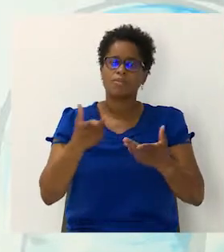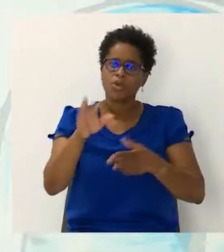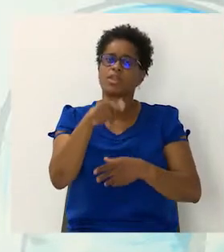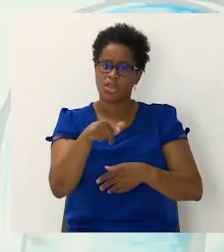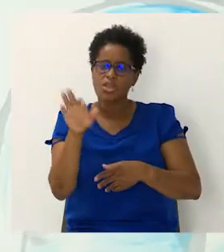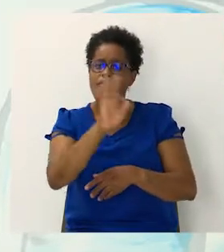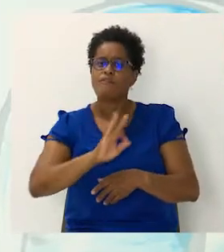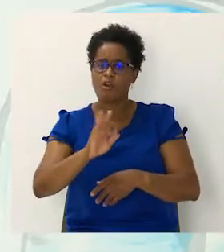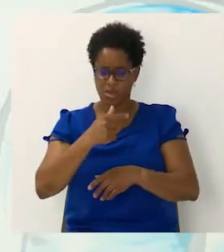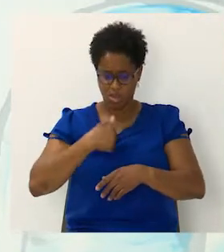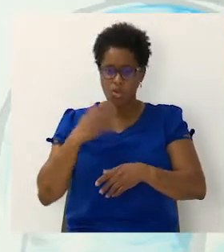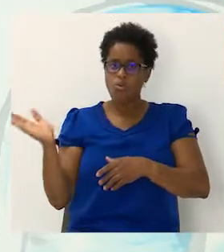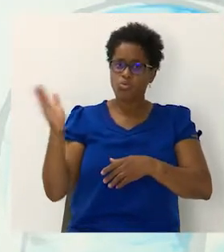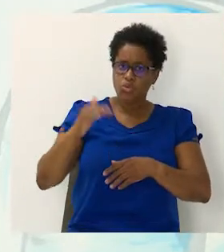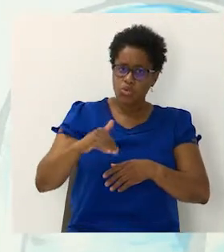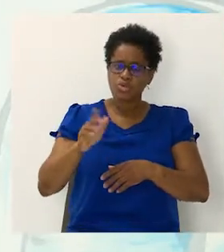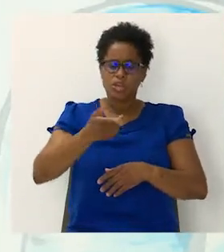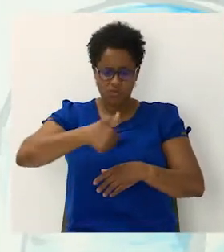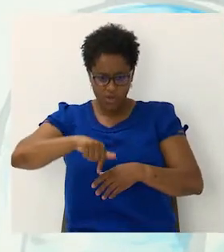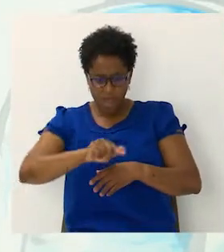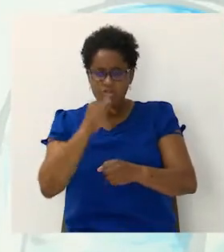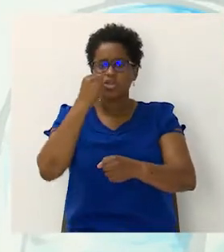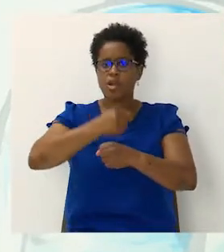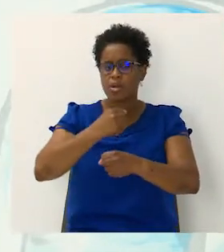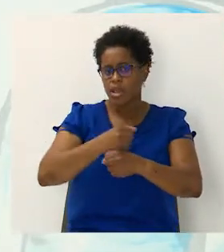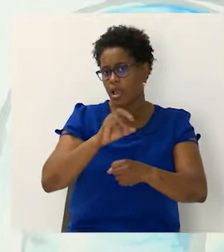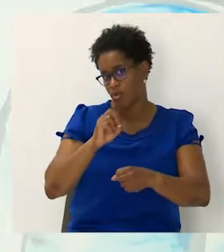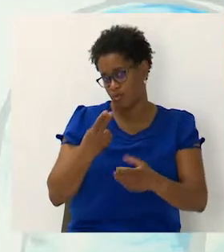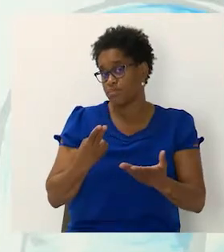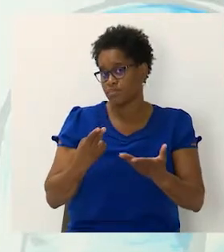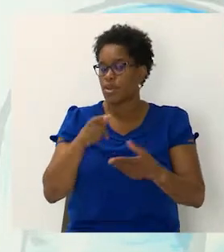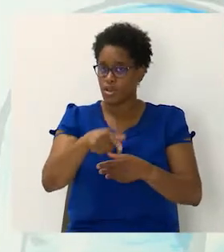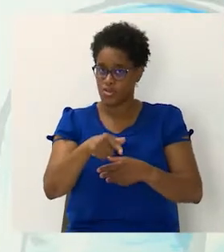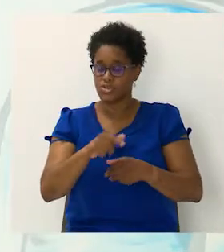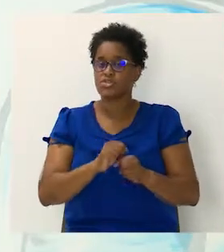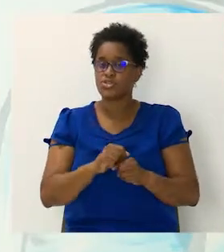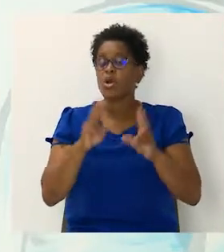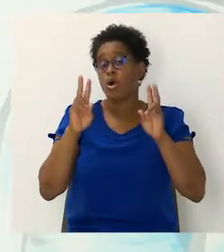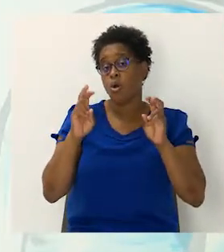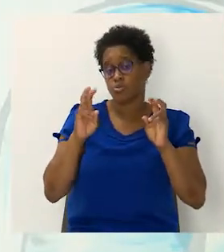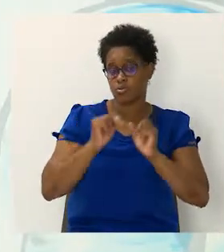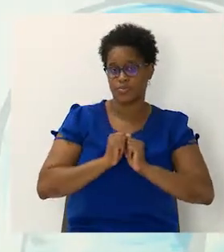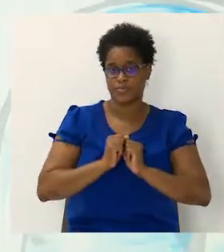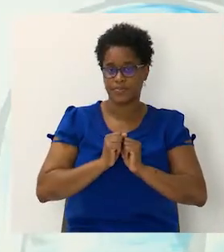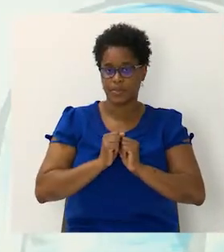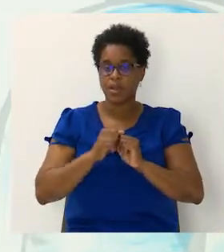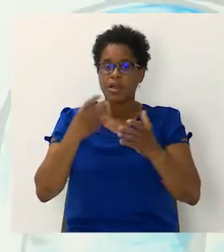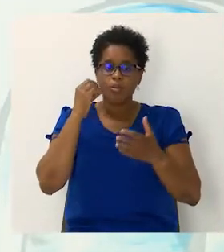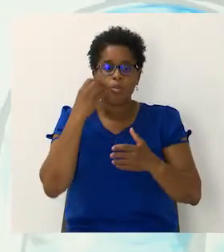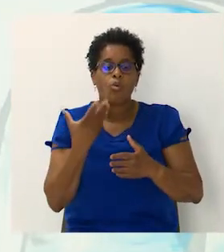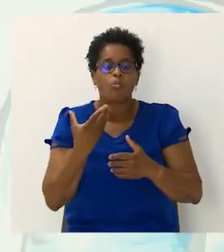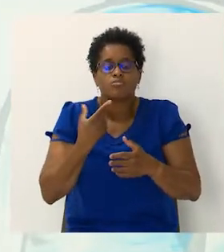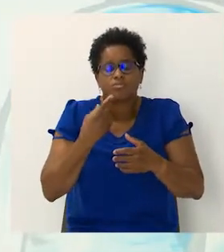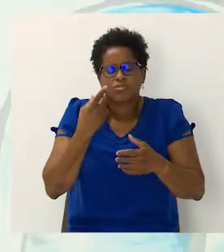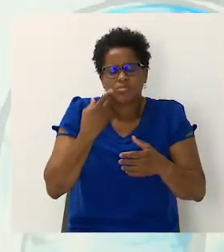eu trouxe, ou então que nós vamos trabalhar este conteúdo como